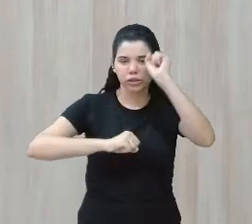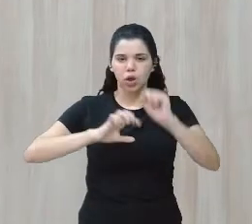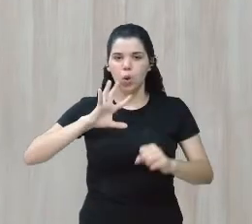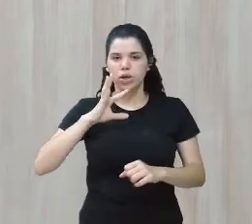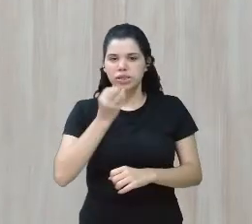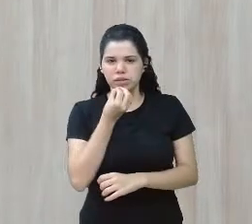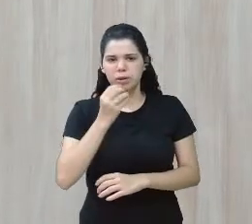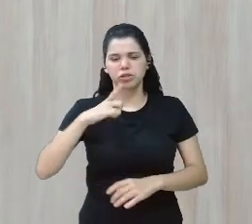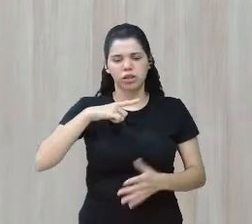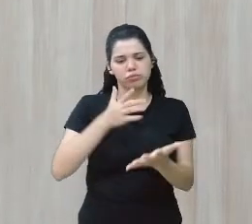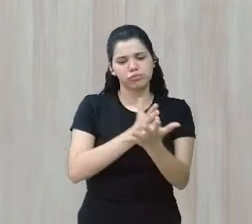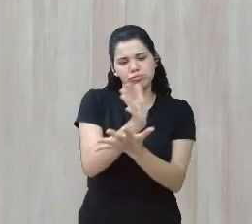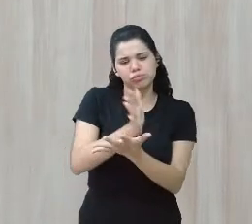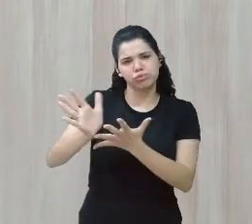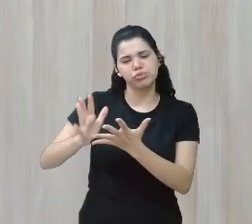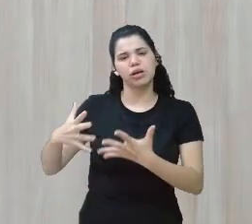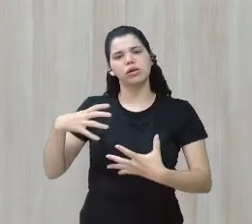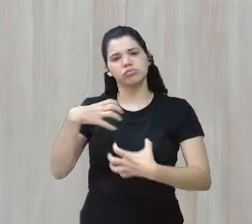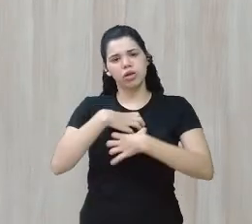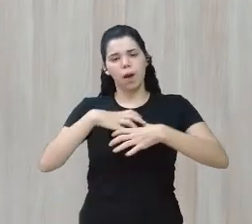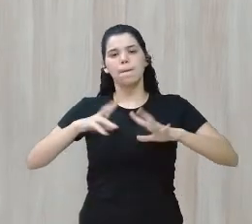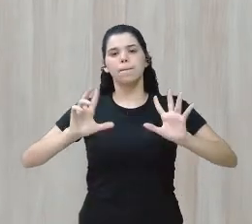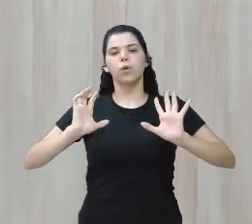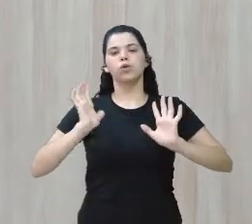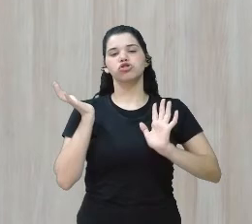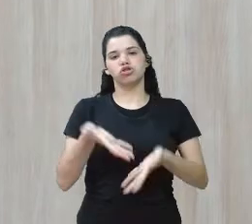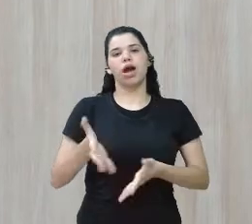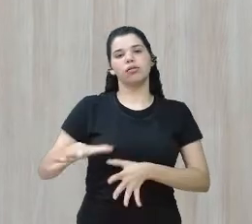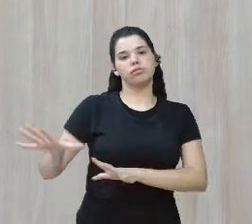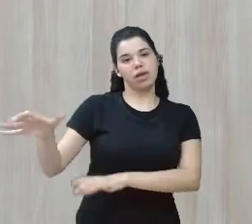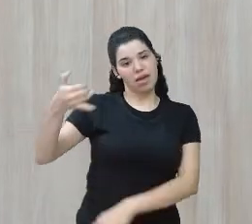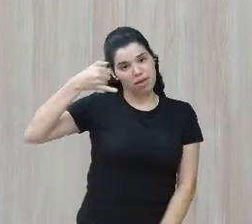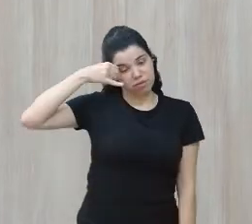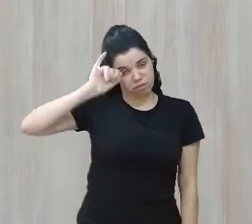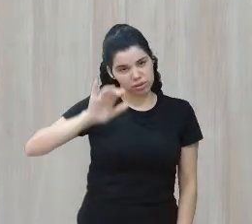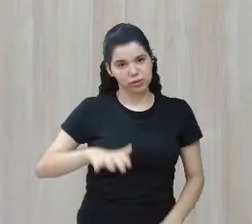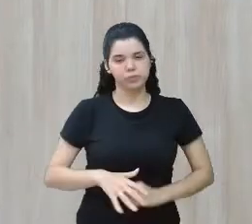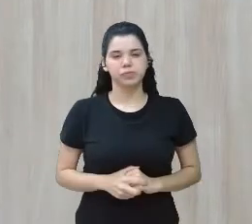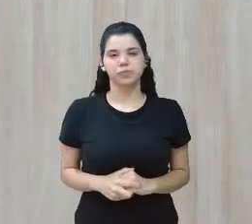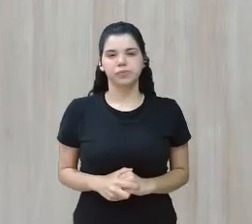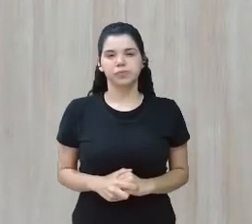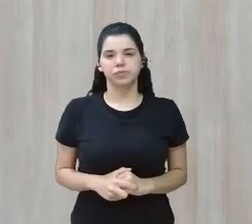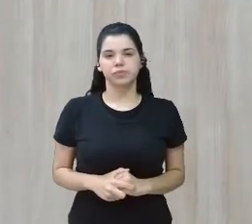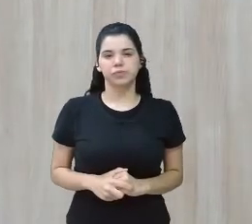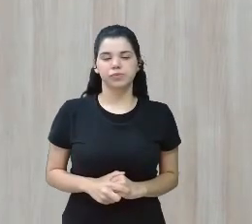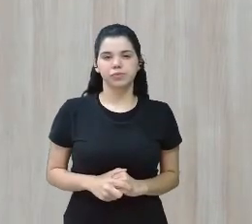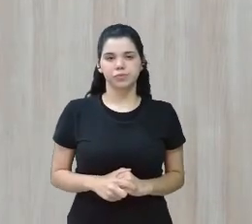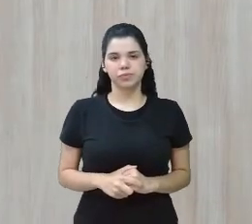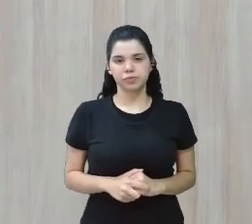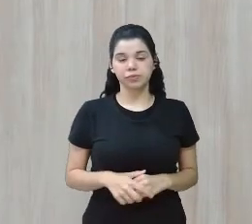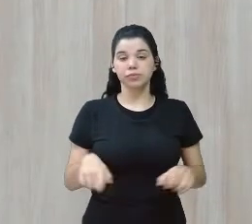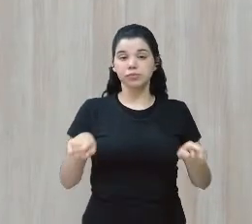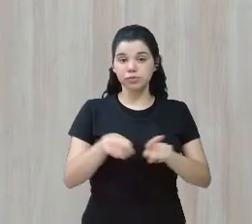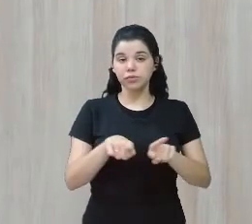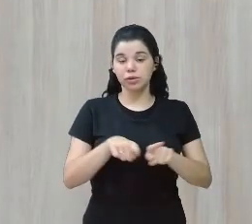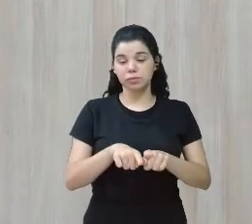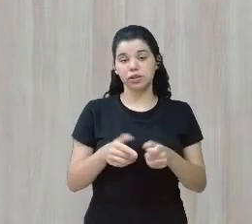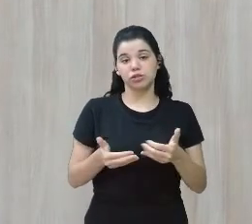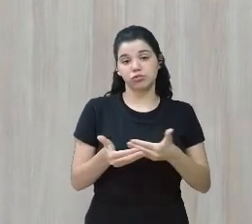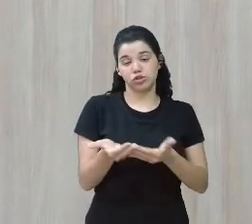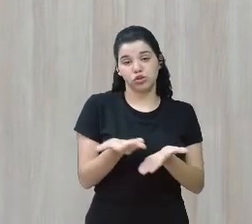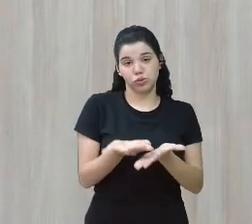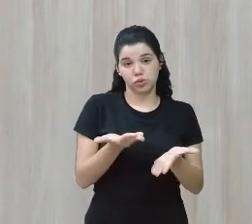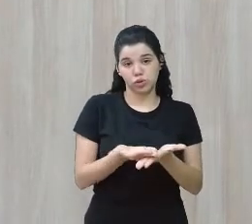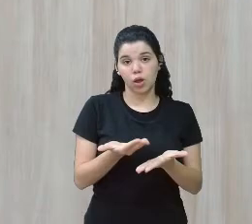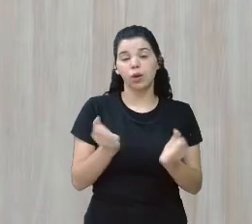efeitos, todas as causas, então vai conseguir prevenir. E aqui nós vimos o que pode acontecer também, né? Além